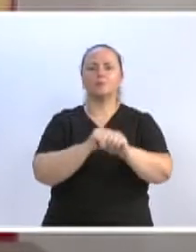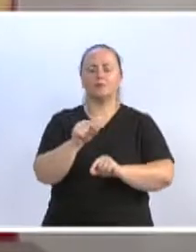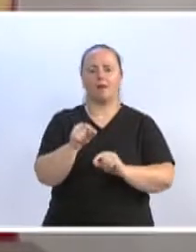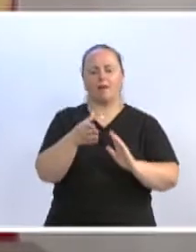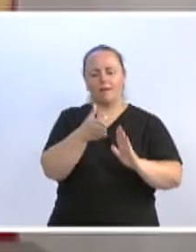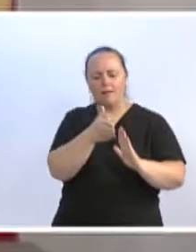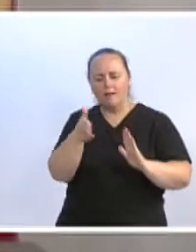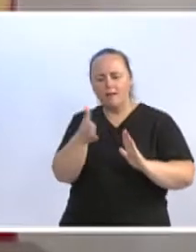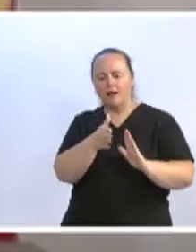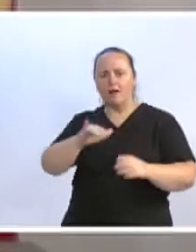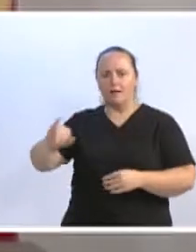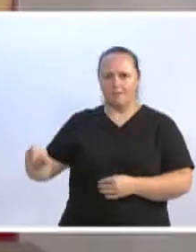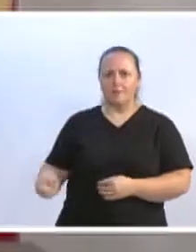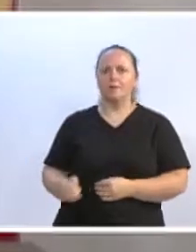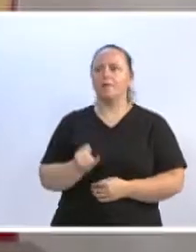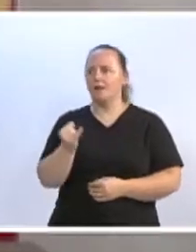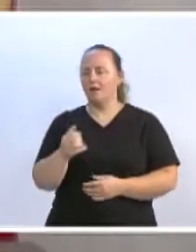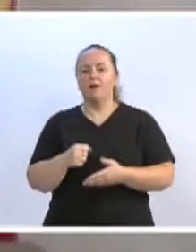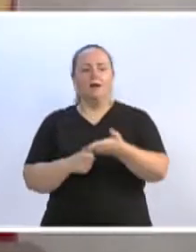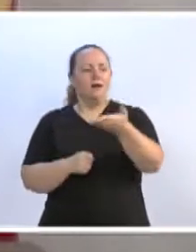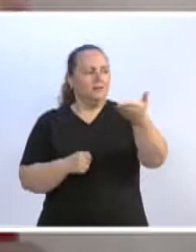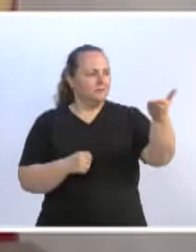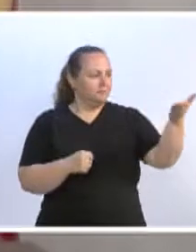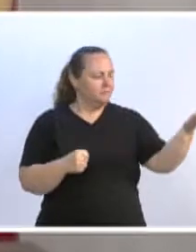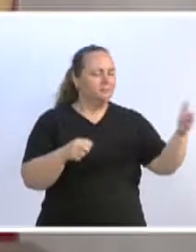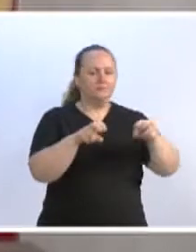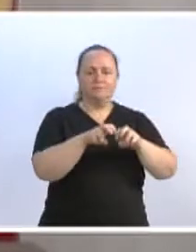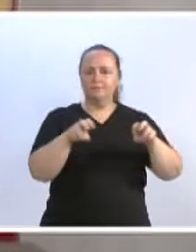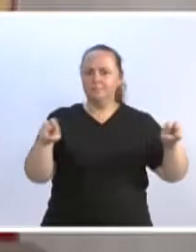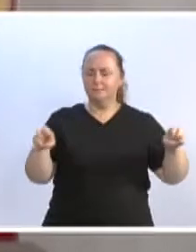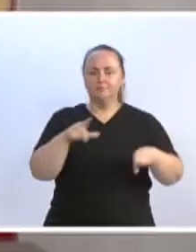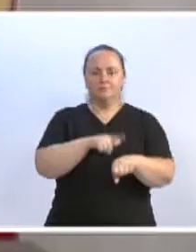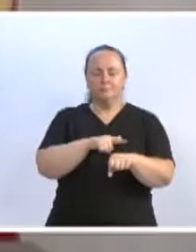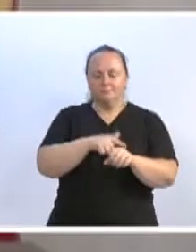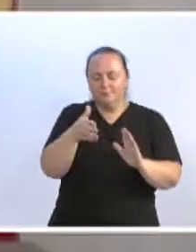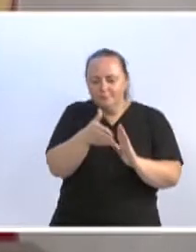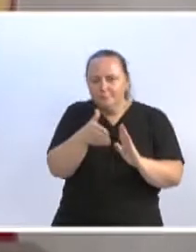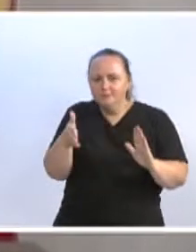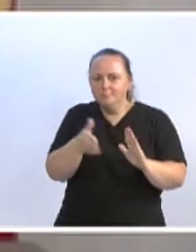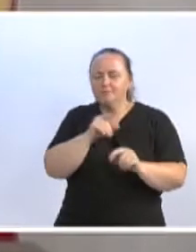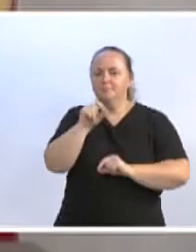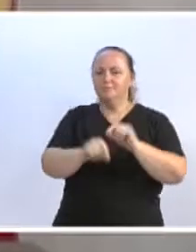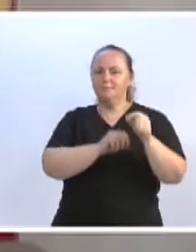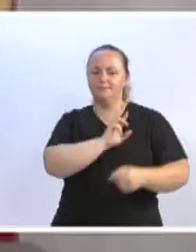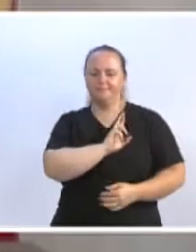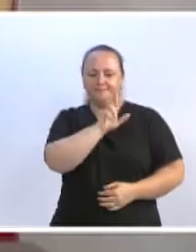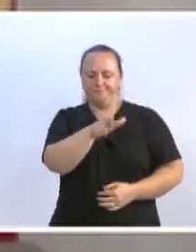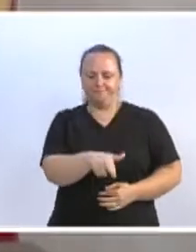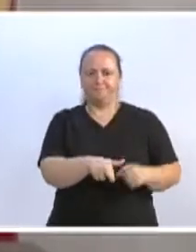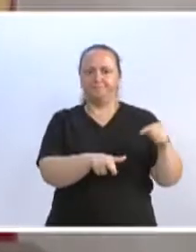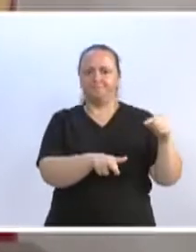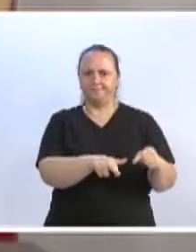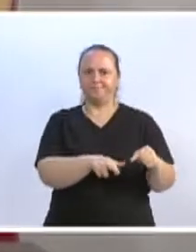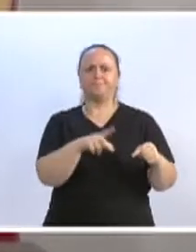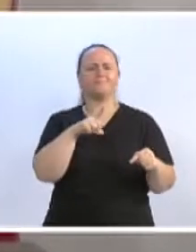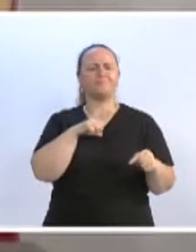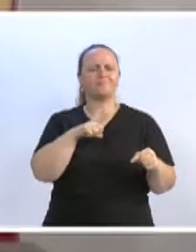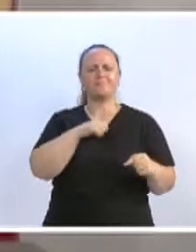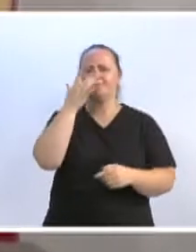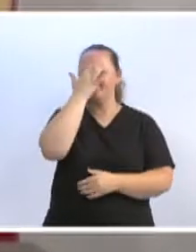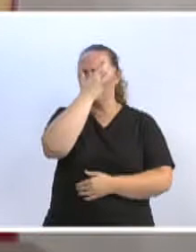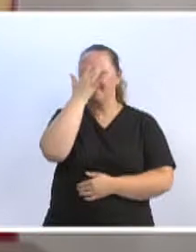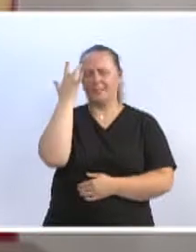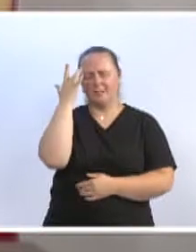tempo, pastor Werner, querida mesa e todos os convites, nesse tempo que se fala tanto de razão, existe tanta gente